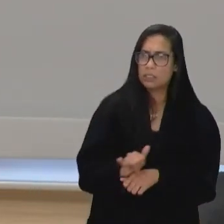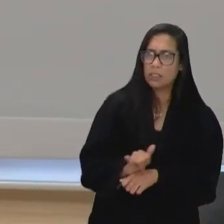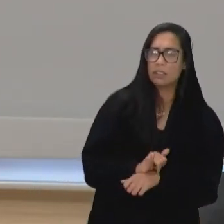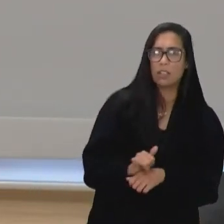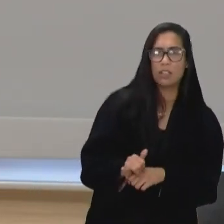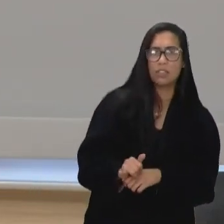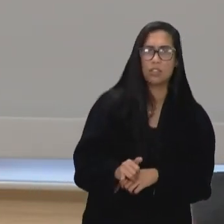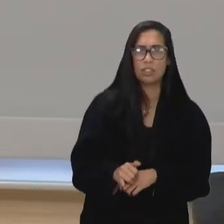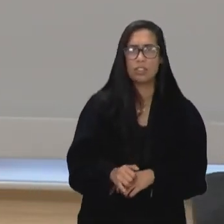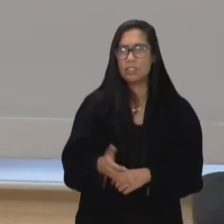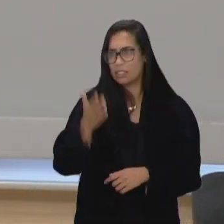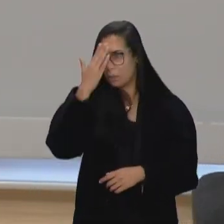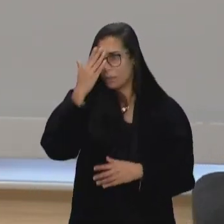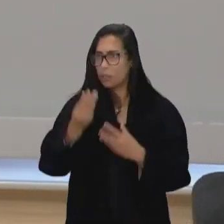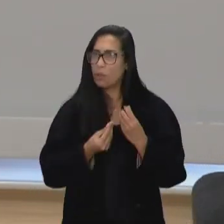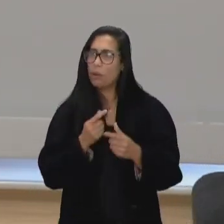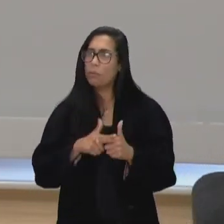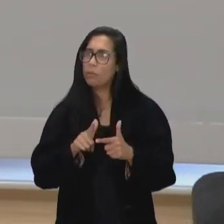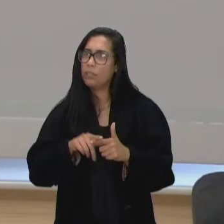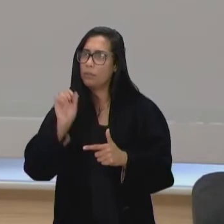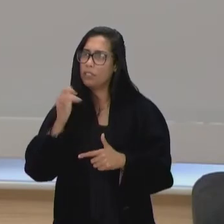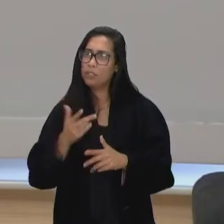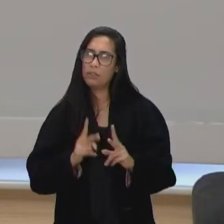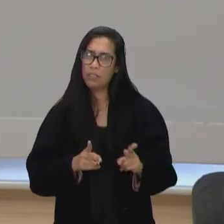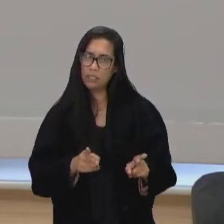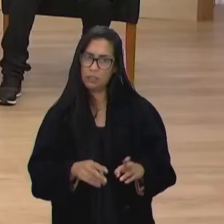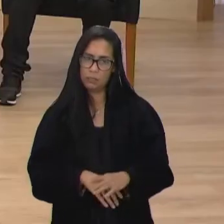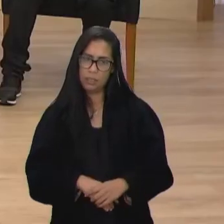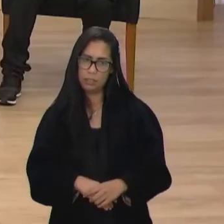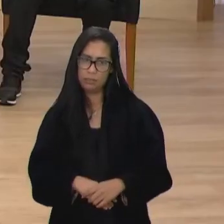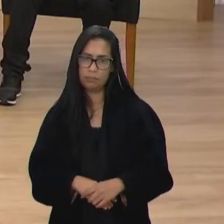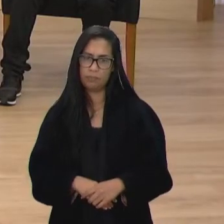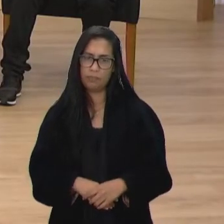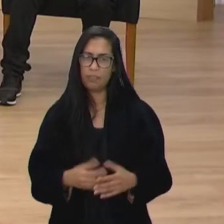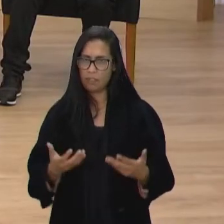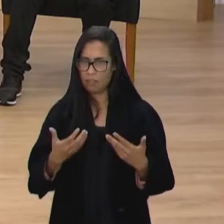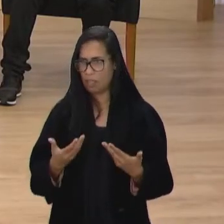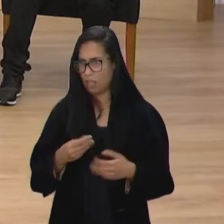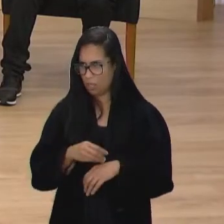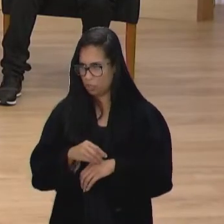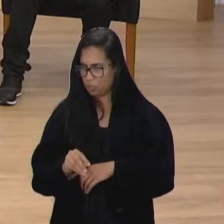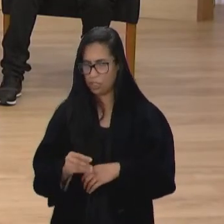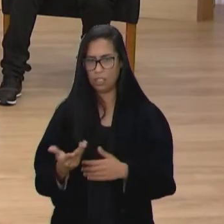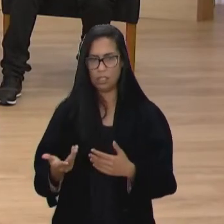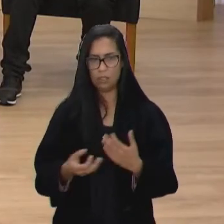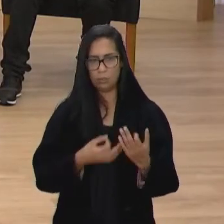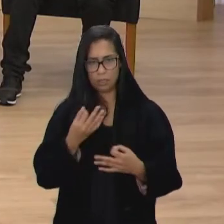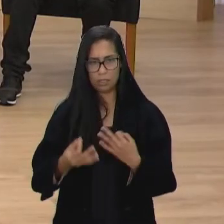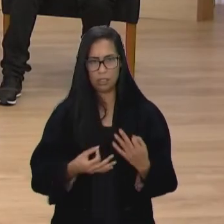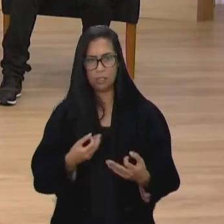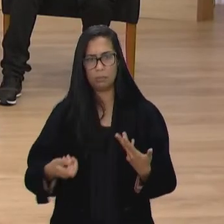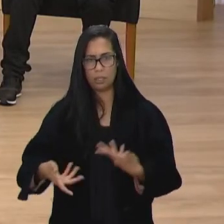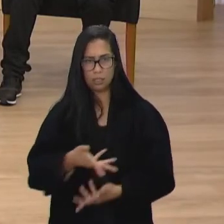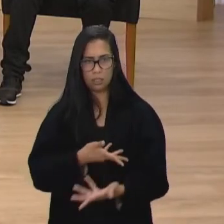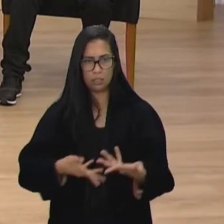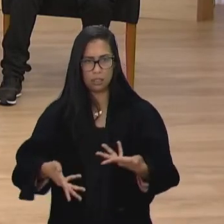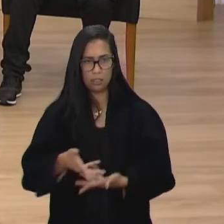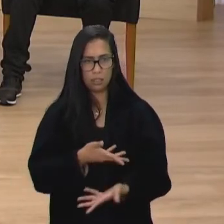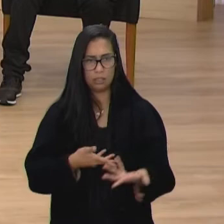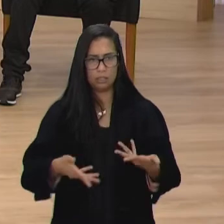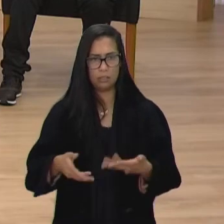e outros também nas aulas práticas. Mais algum comentário? Vamos lá, gente. Durante a